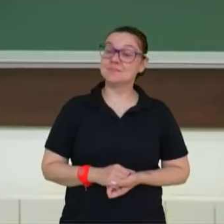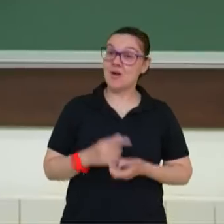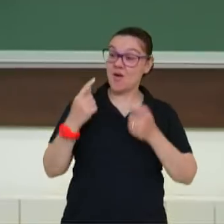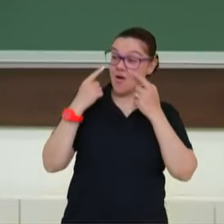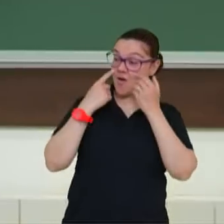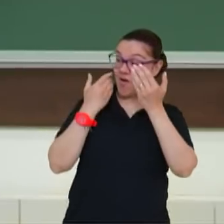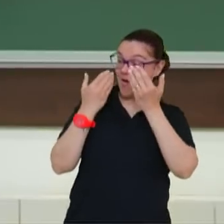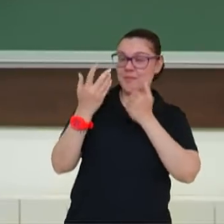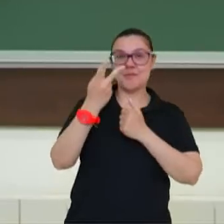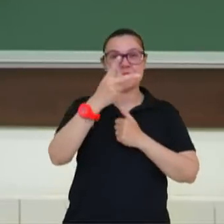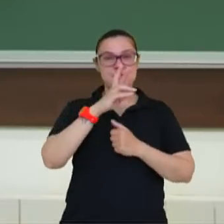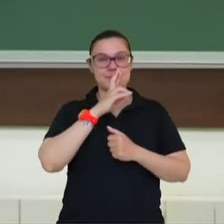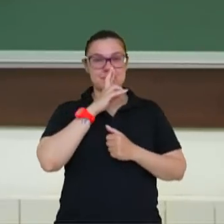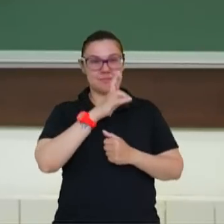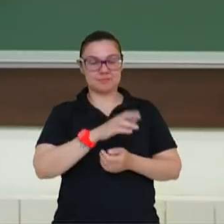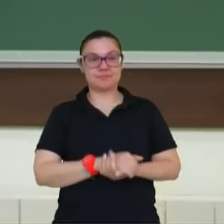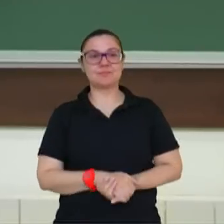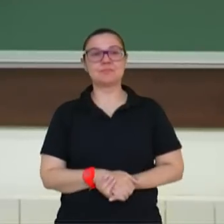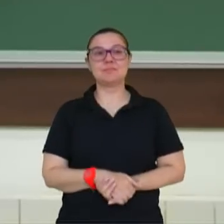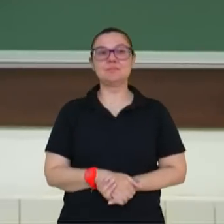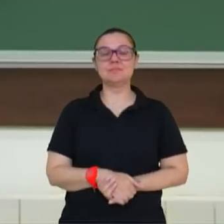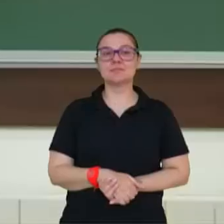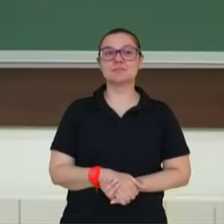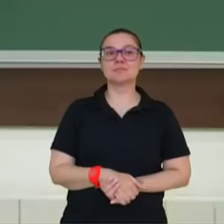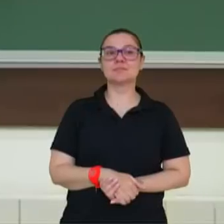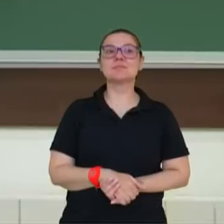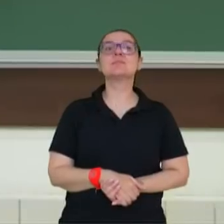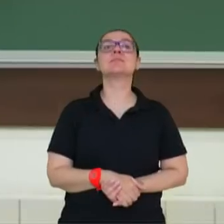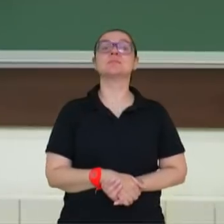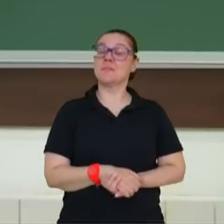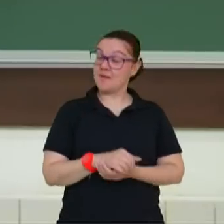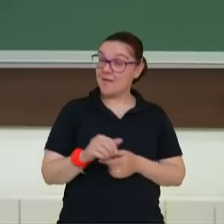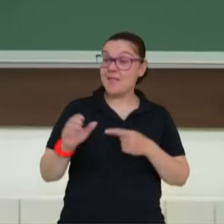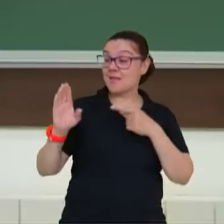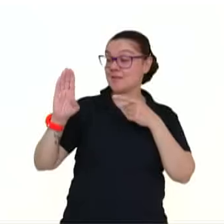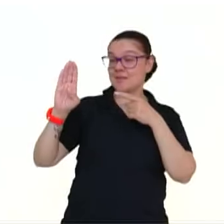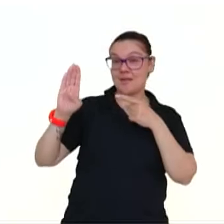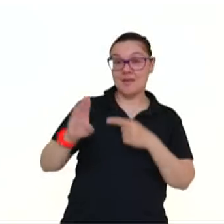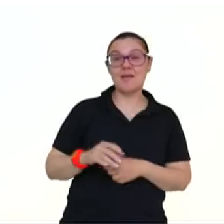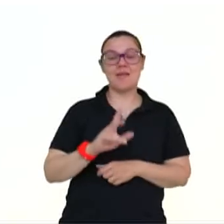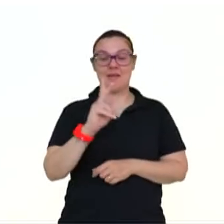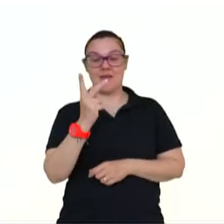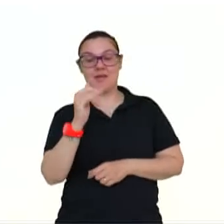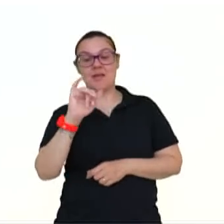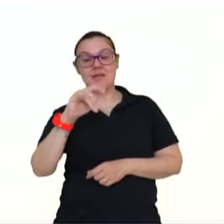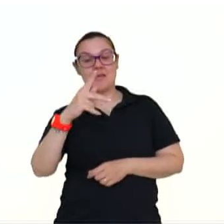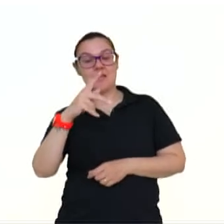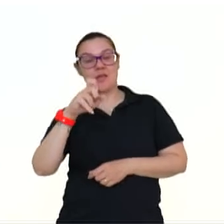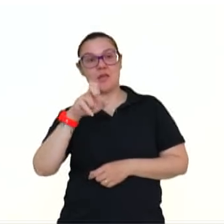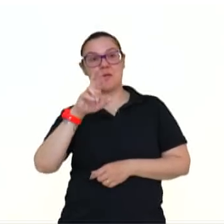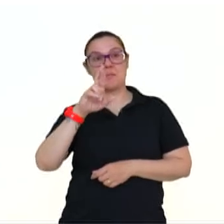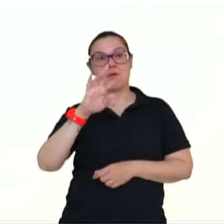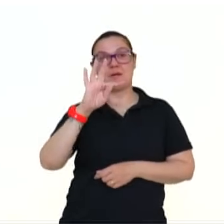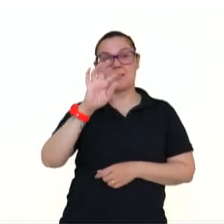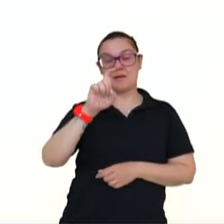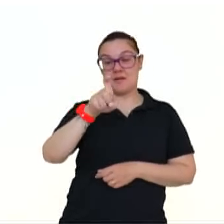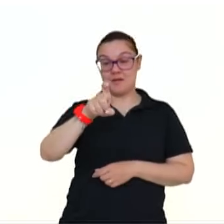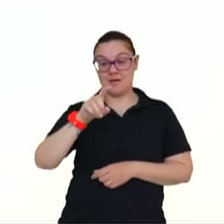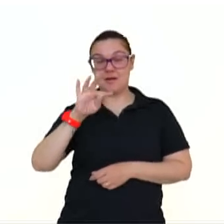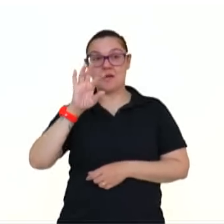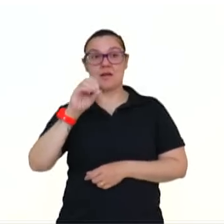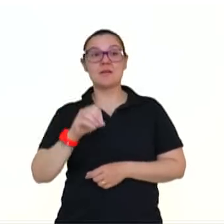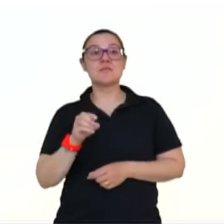Conferindo a sua resposta. É a letra B, hipertexto. Se você marcou a letra